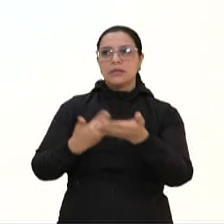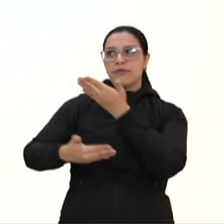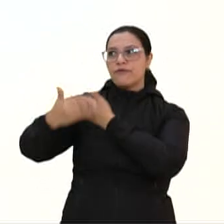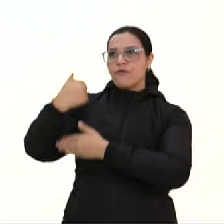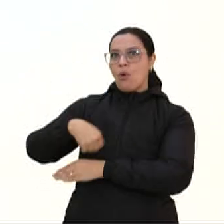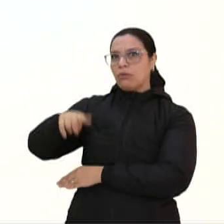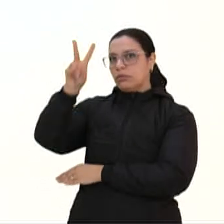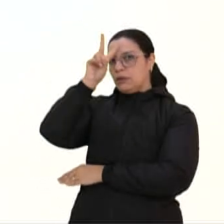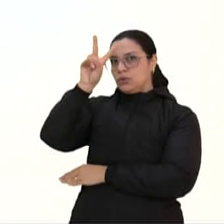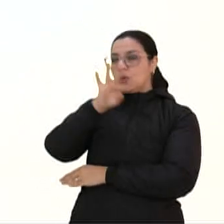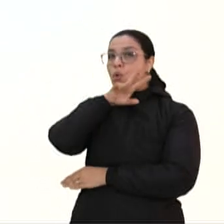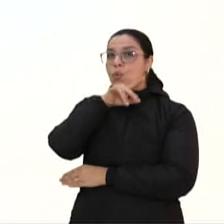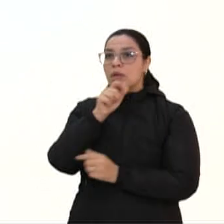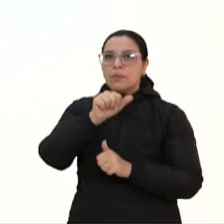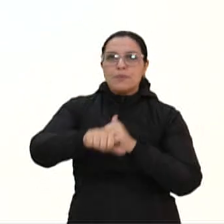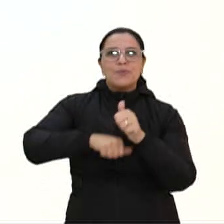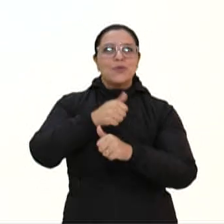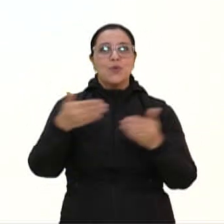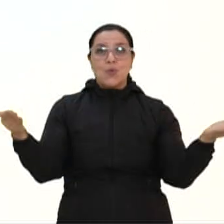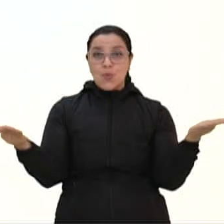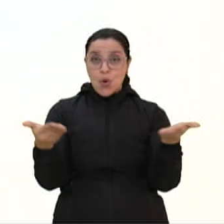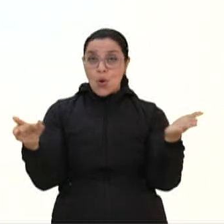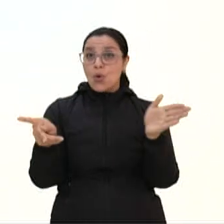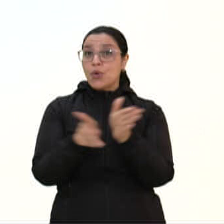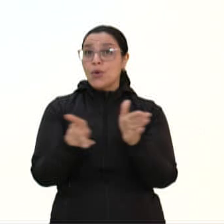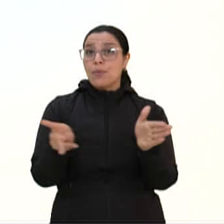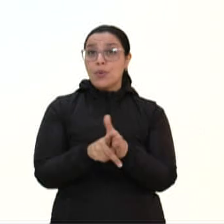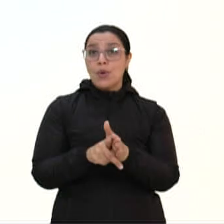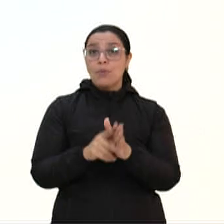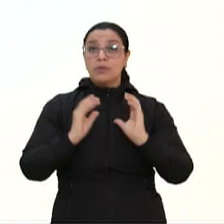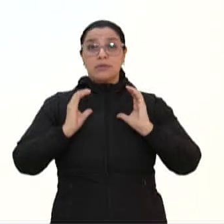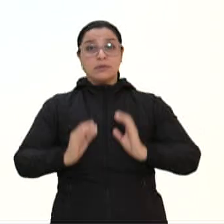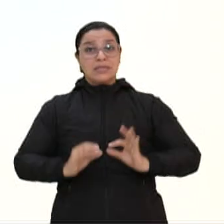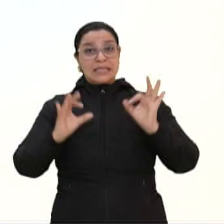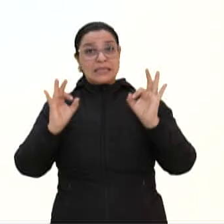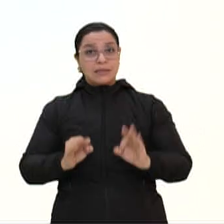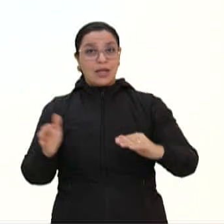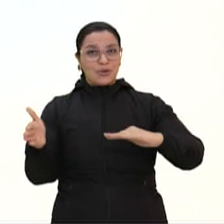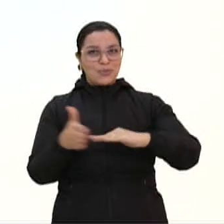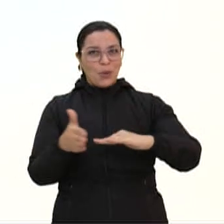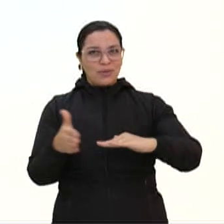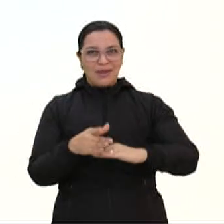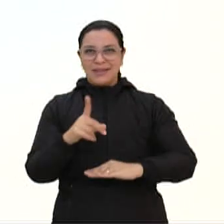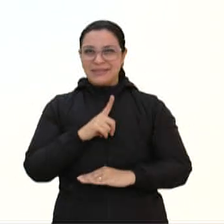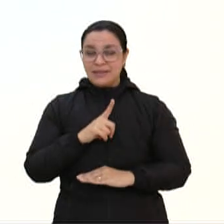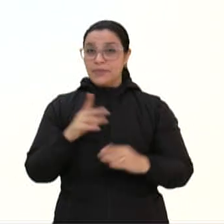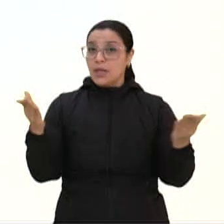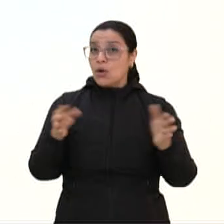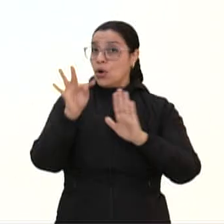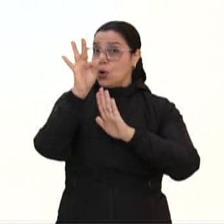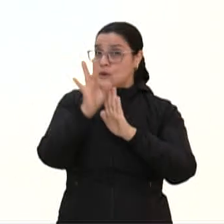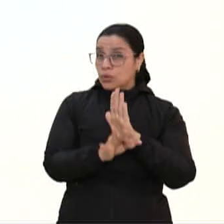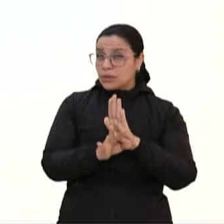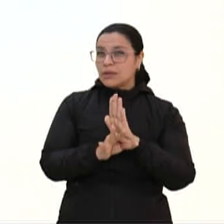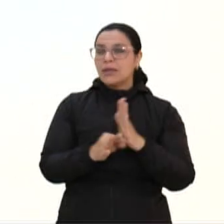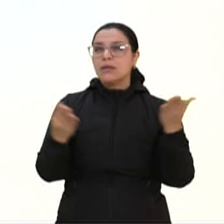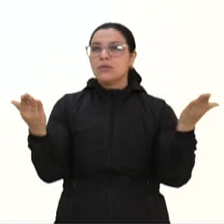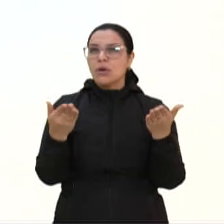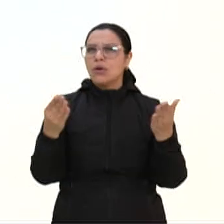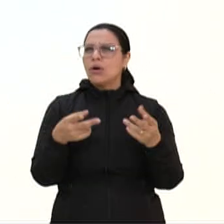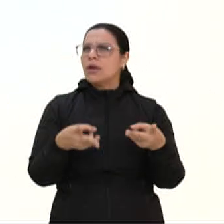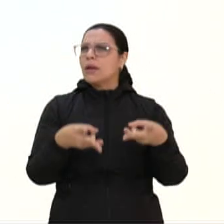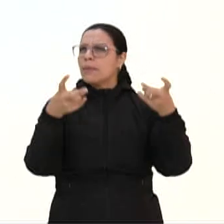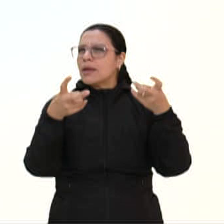e finalmente ingressado na civilização. Nesse texto, eu